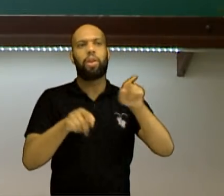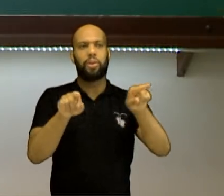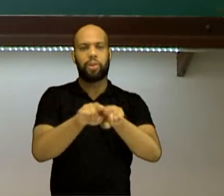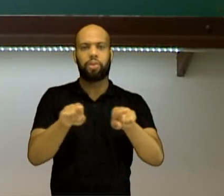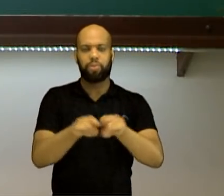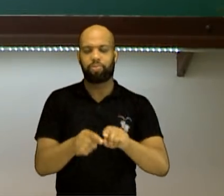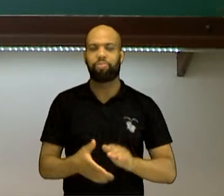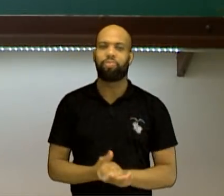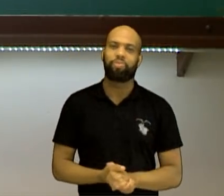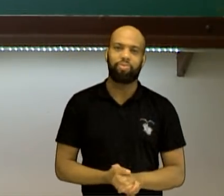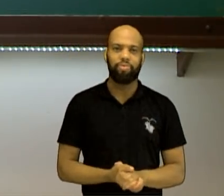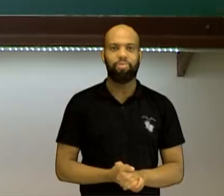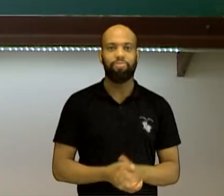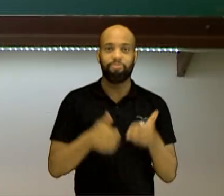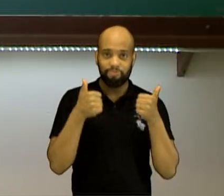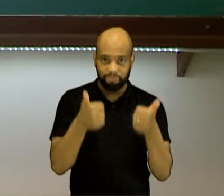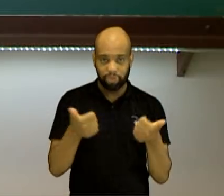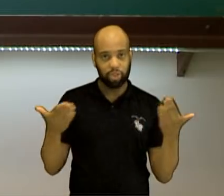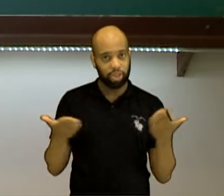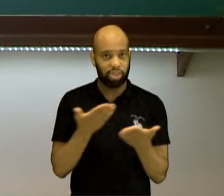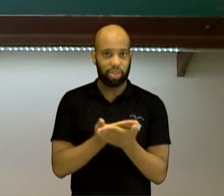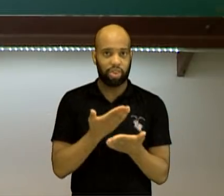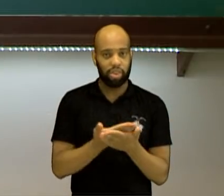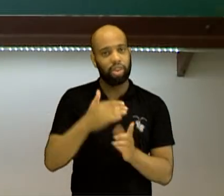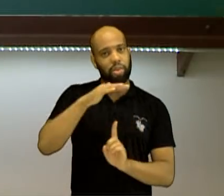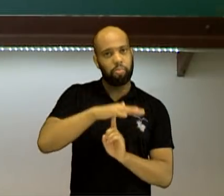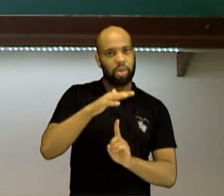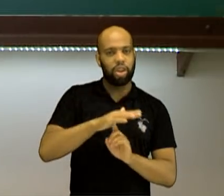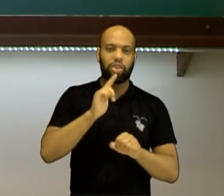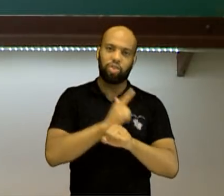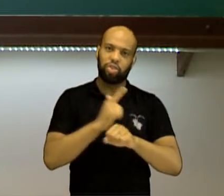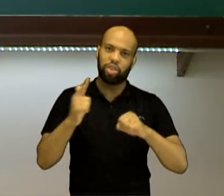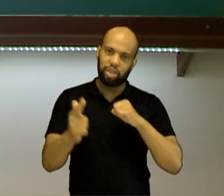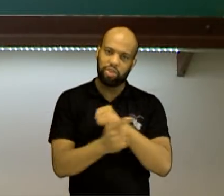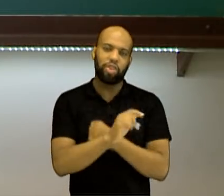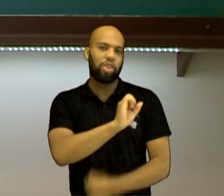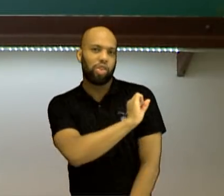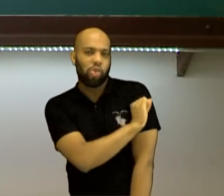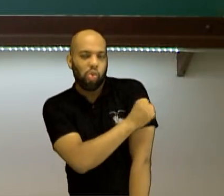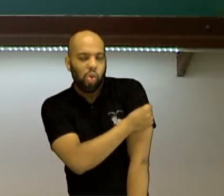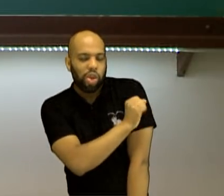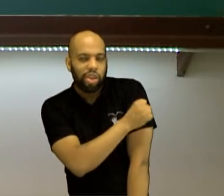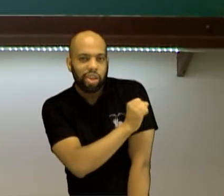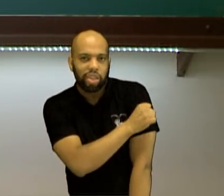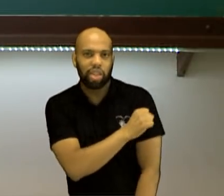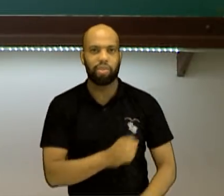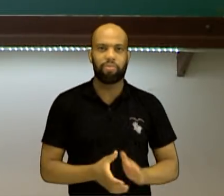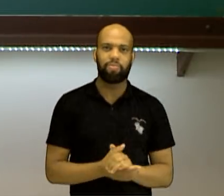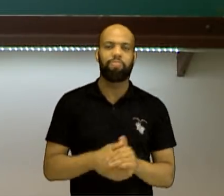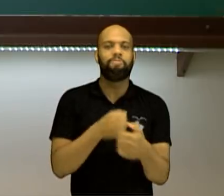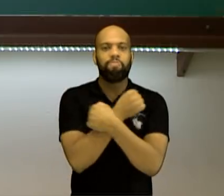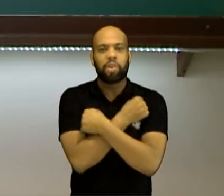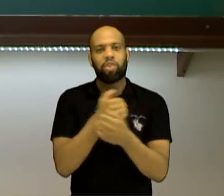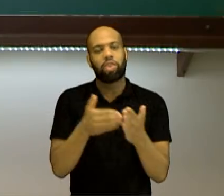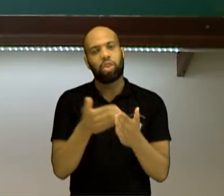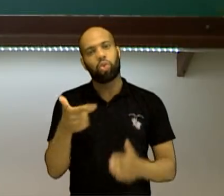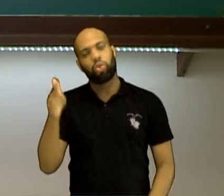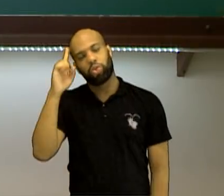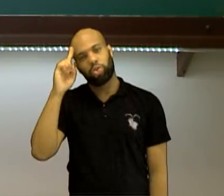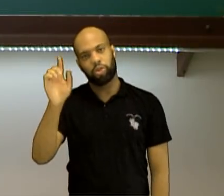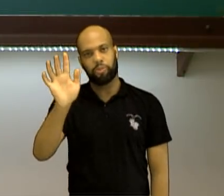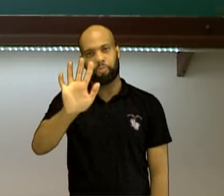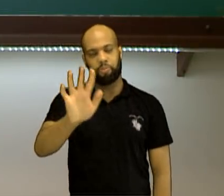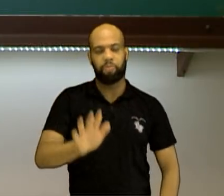popular. Beleza? Essa foi a aula Paraná de Geografia para o oitavo ano do ensino fundamental. Um abraço e até a próxima.